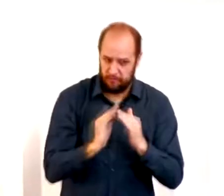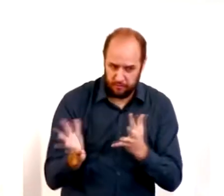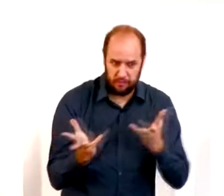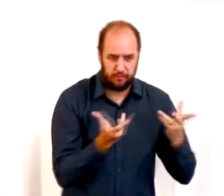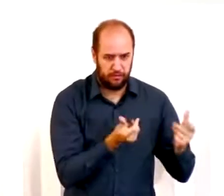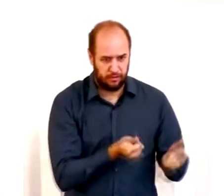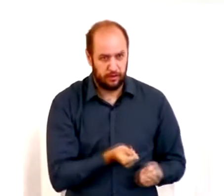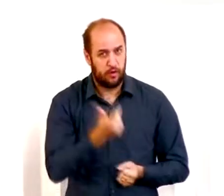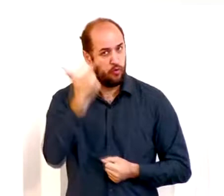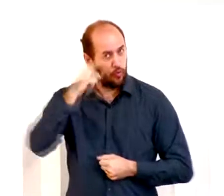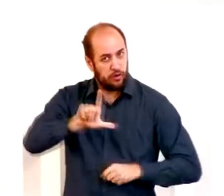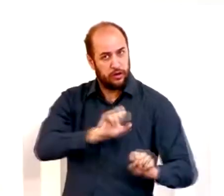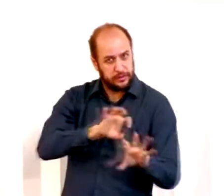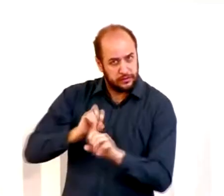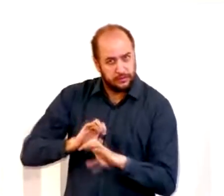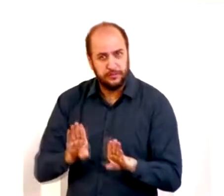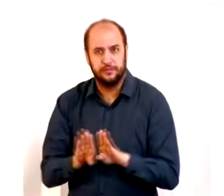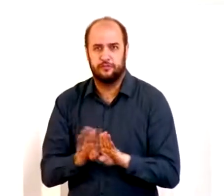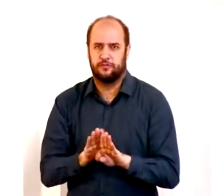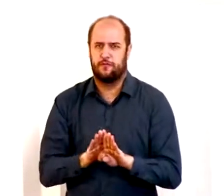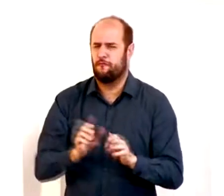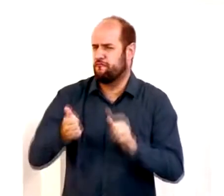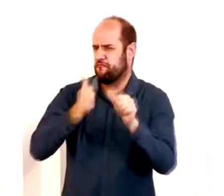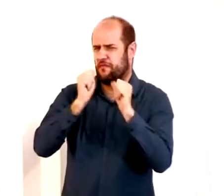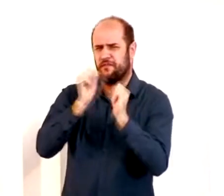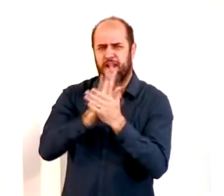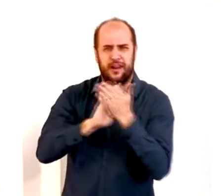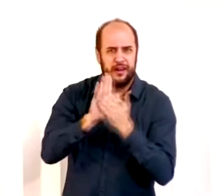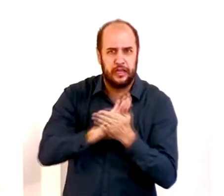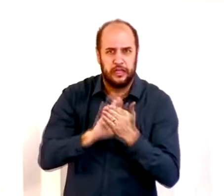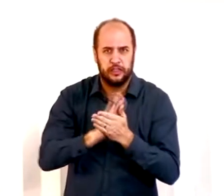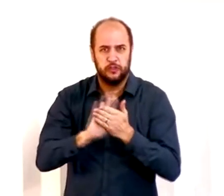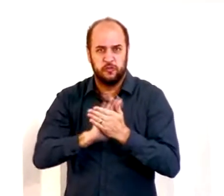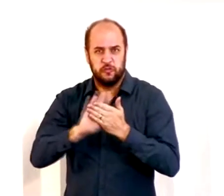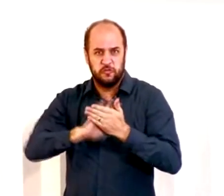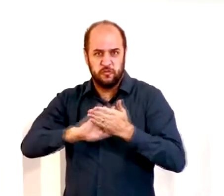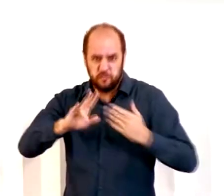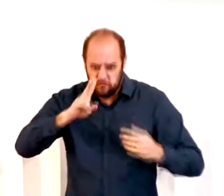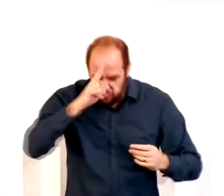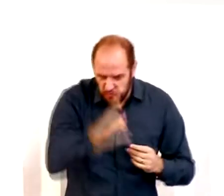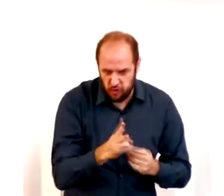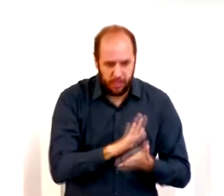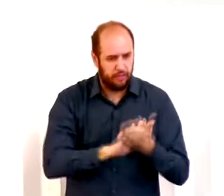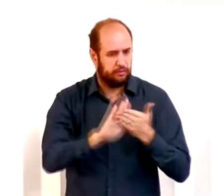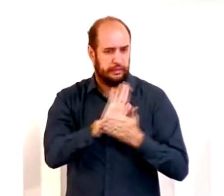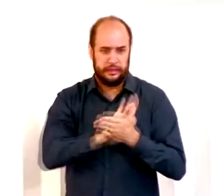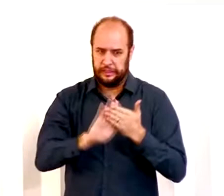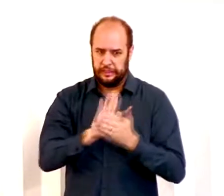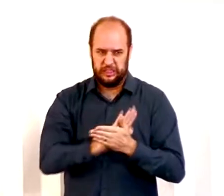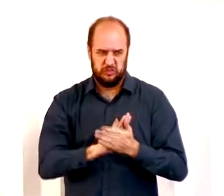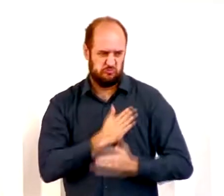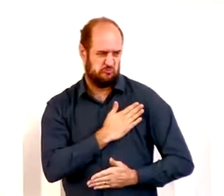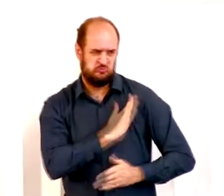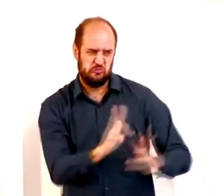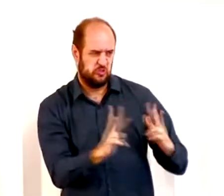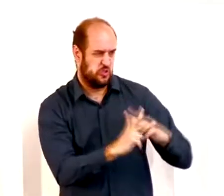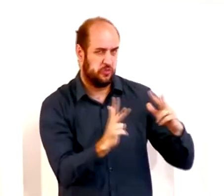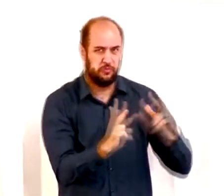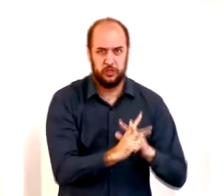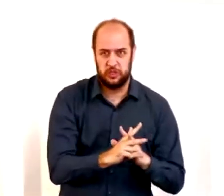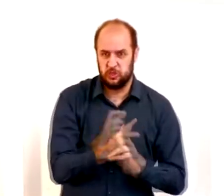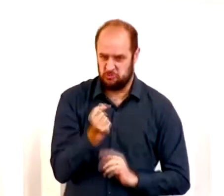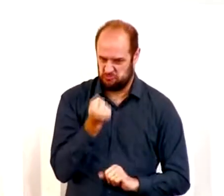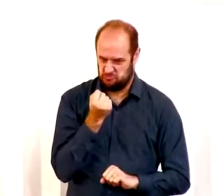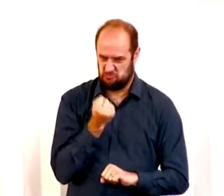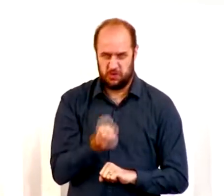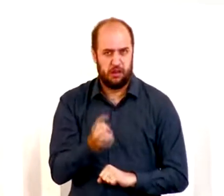para ensinar, não dado ao vinho, não violento, porém cordato, inimigo de contendas, não avarento,